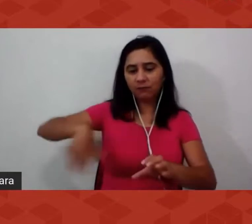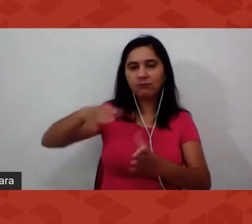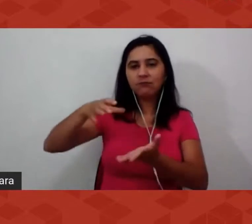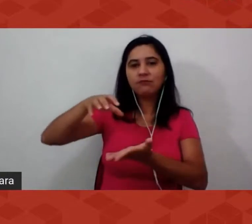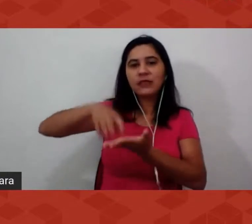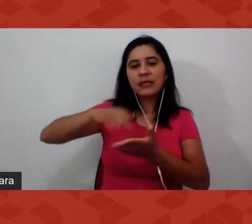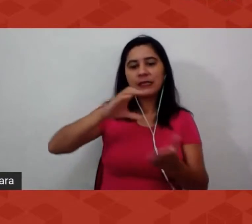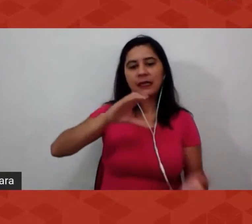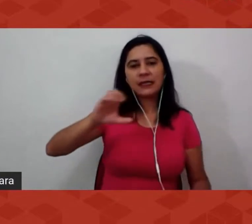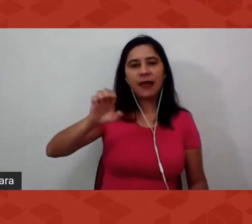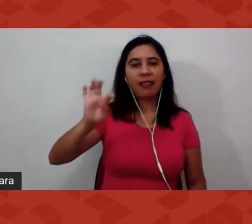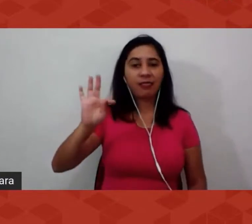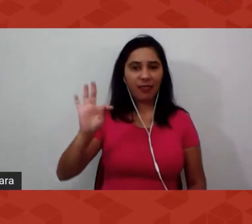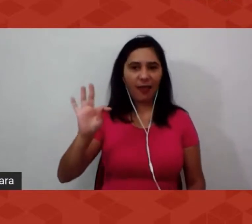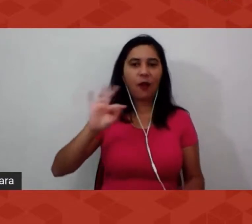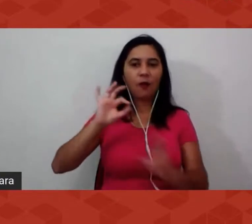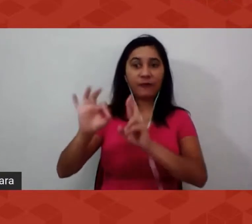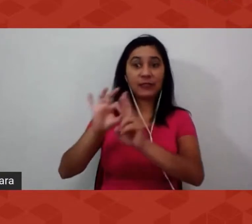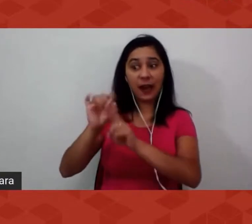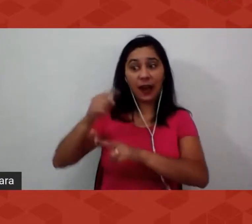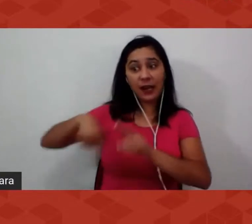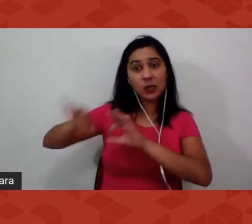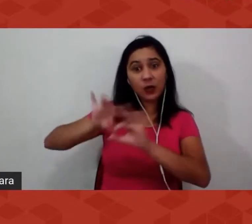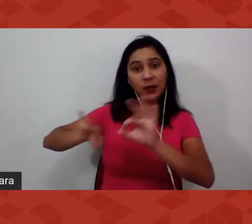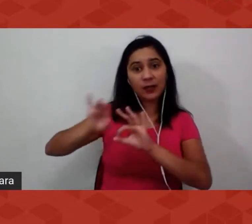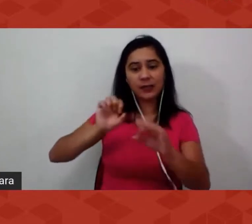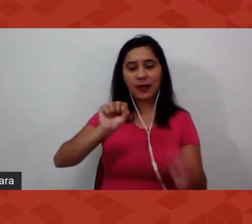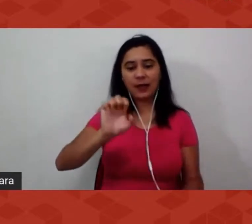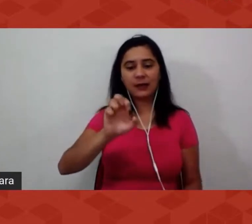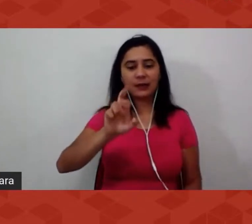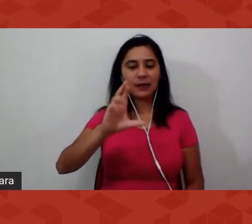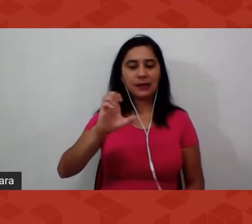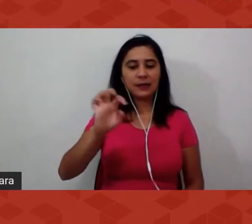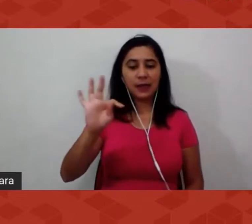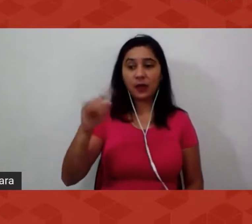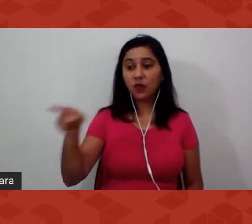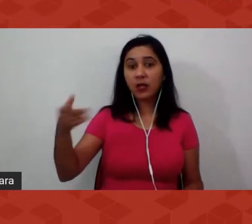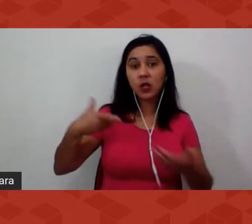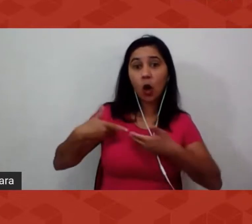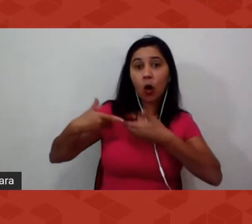que organizam a CERCET, pelo convite a